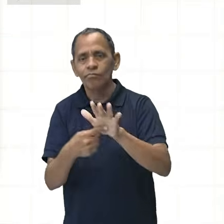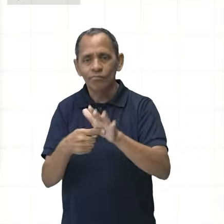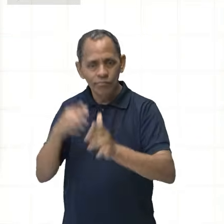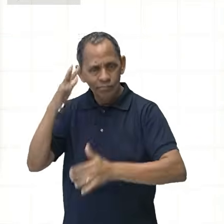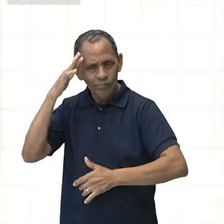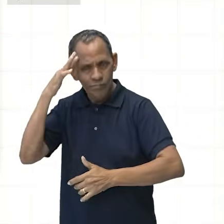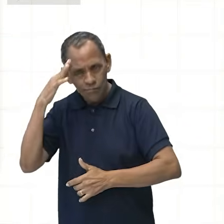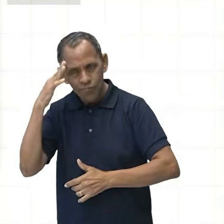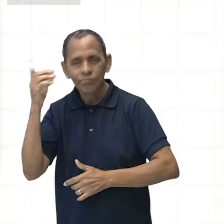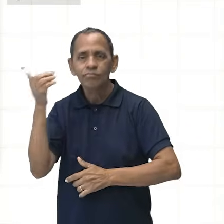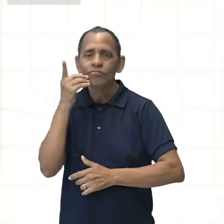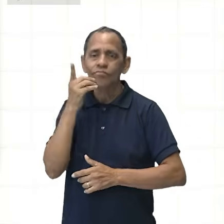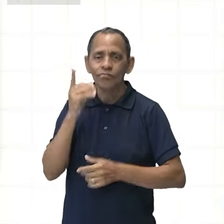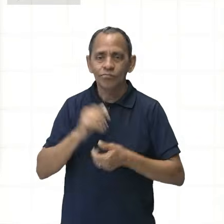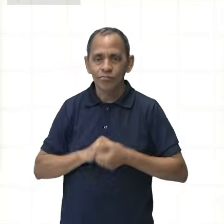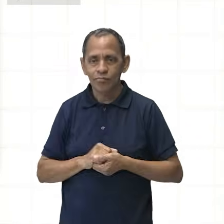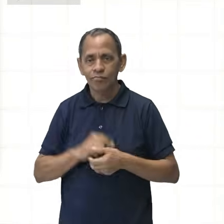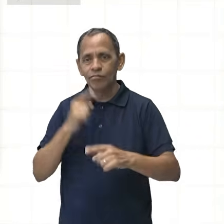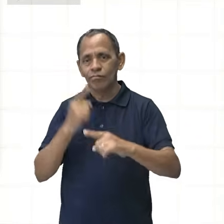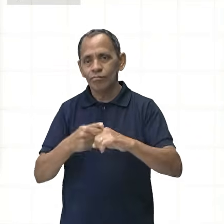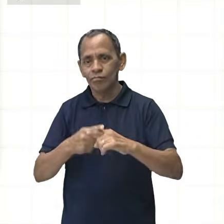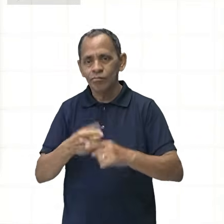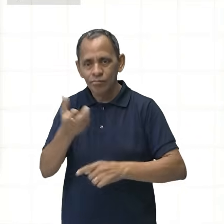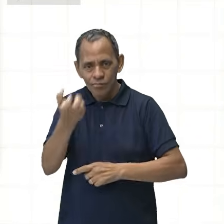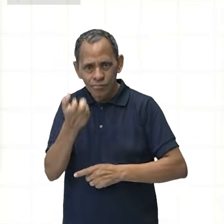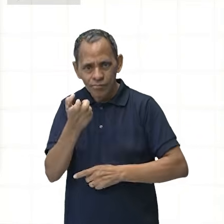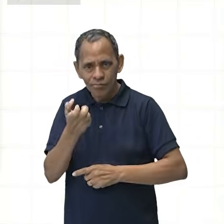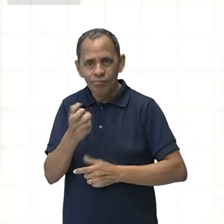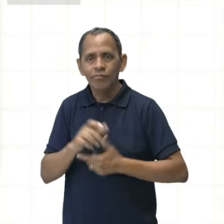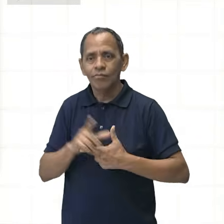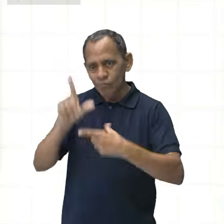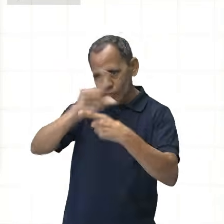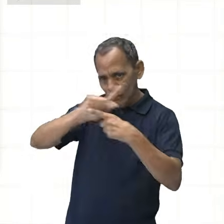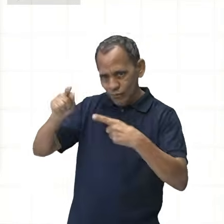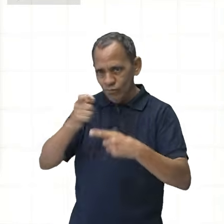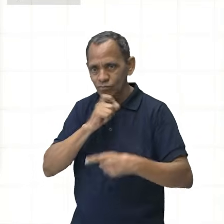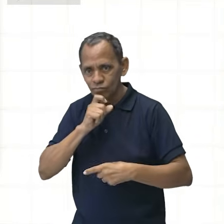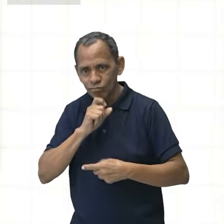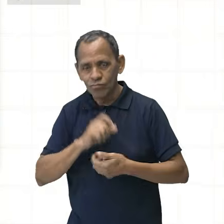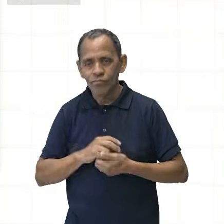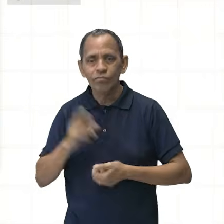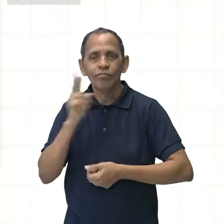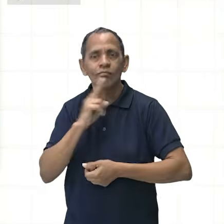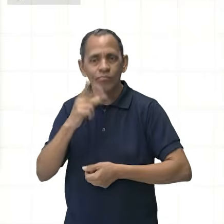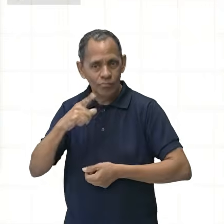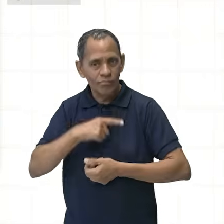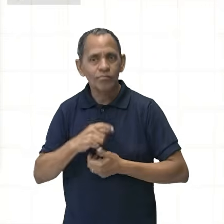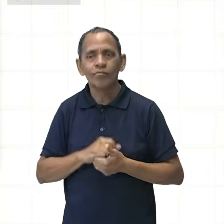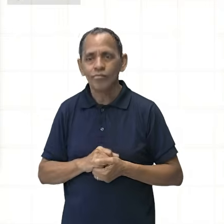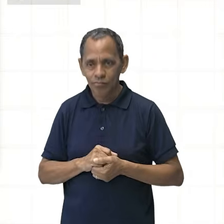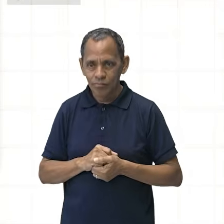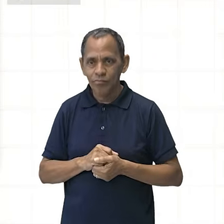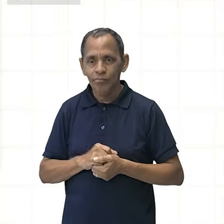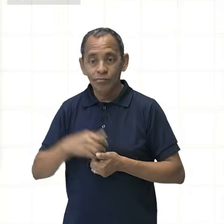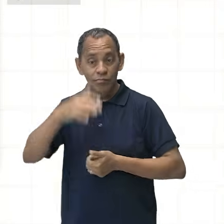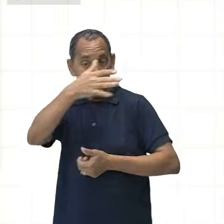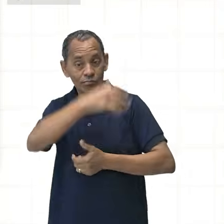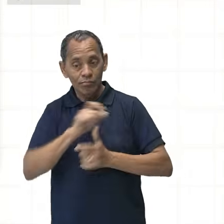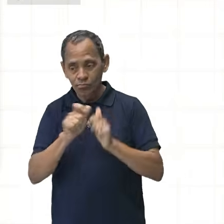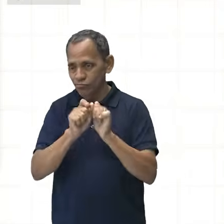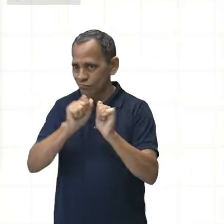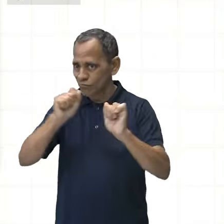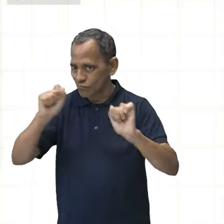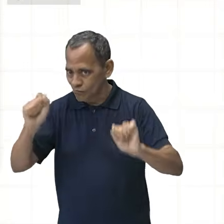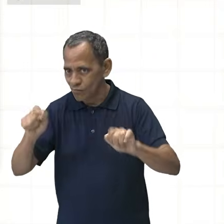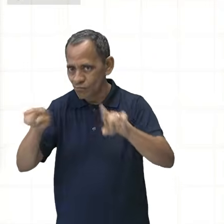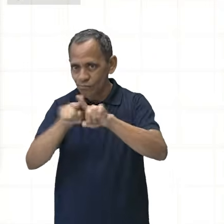trabalho exemplar da equipe de ataque. Então qual é a ideia dele, Mostrar as situações cotidianas, até porque